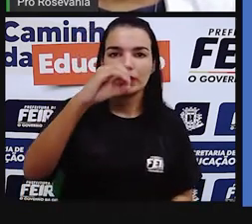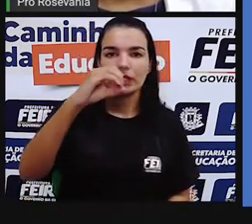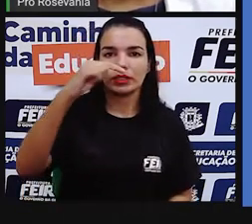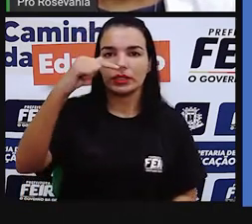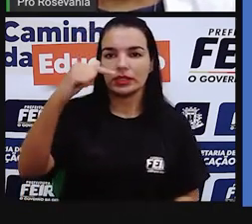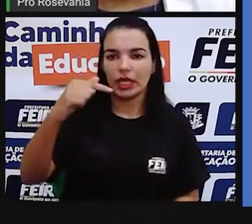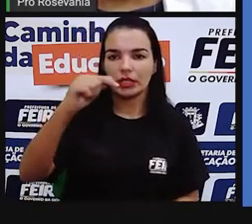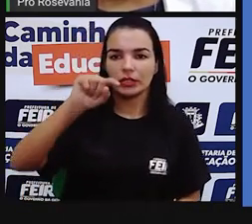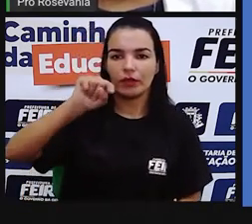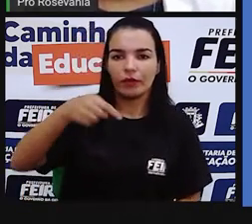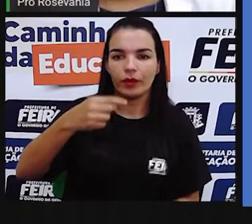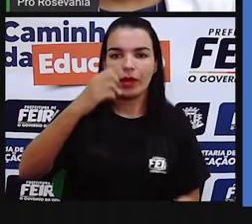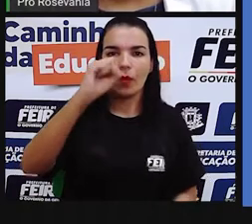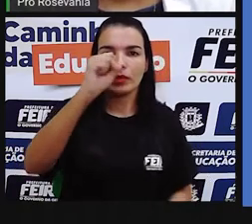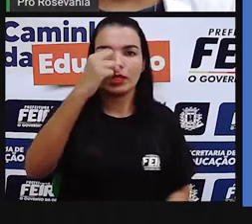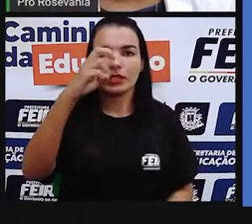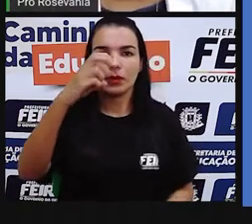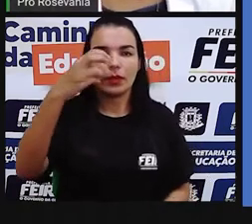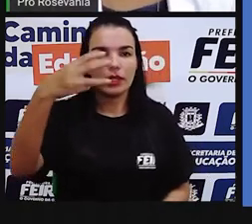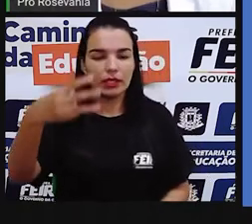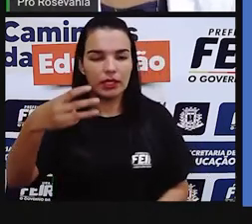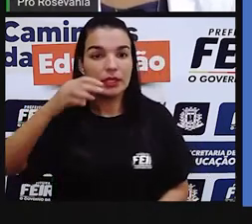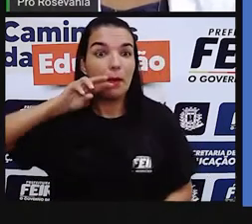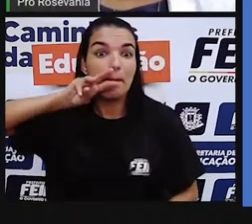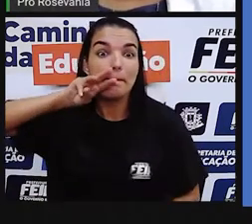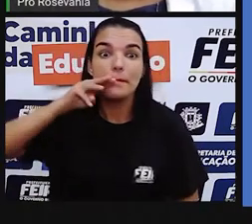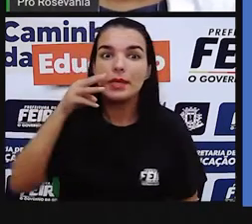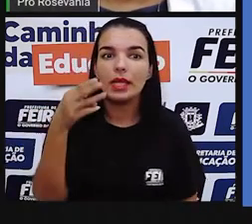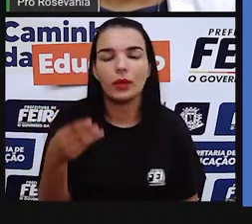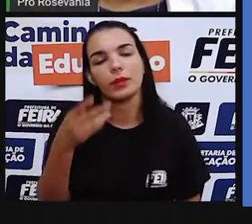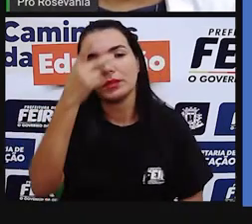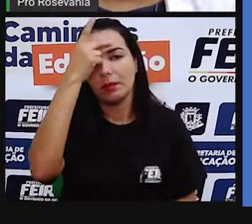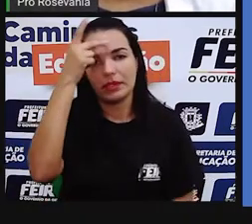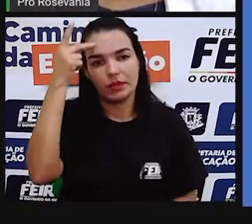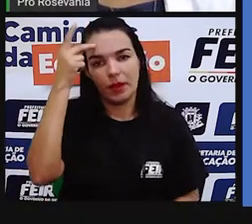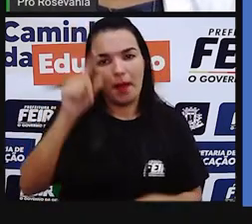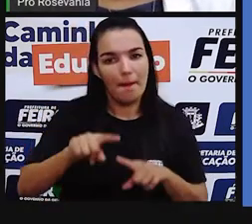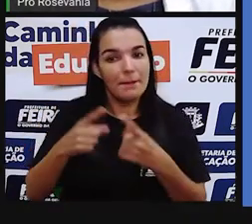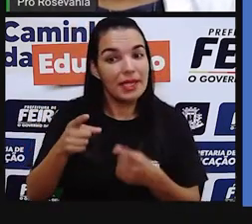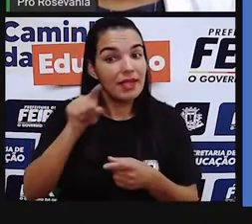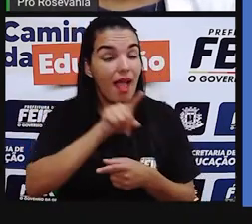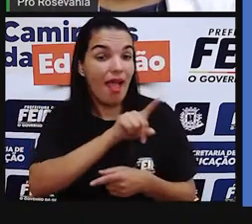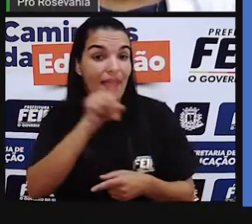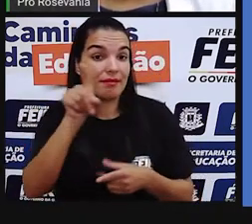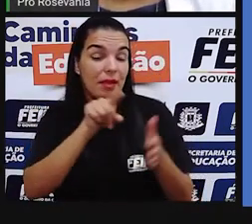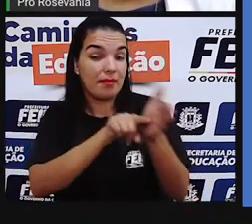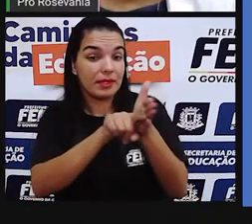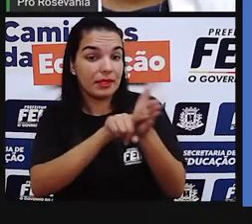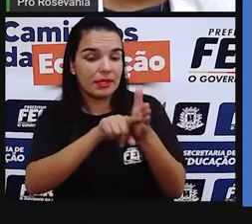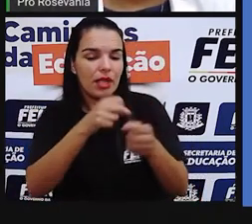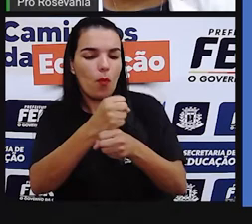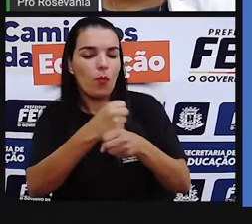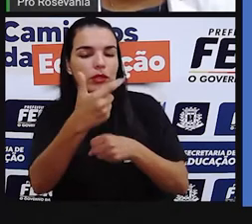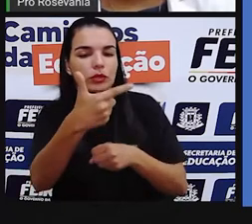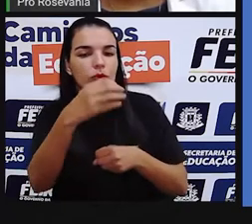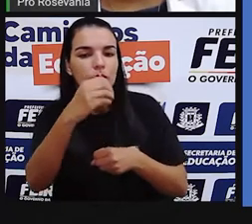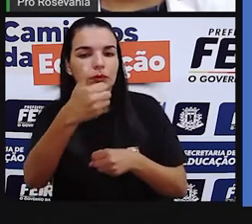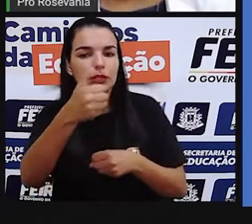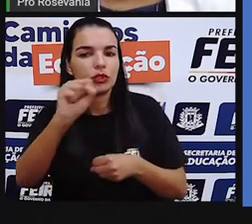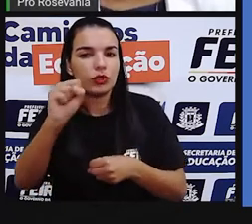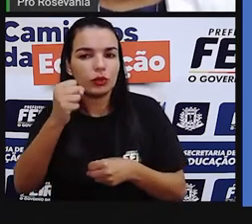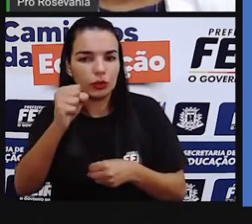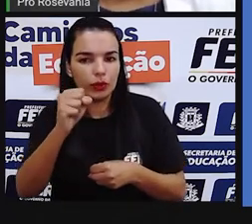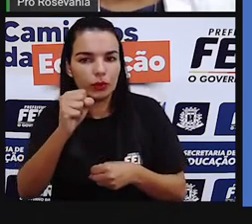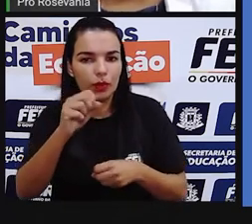207.853.000. Mas a gente sabe que não teve censo, né? Agora é de 2020, mas está por volta de 212 milhões de